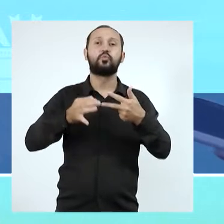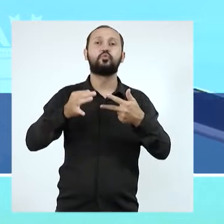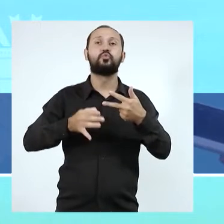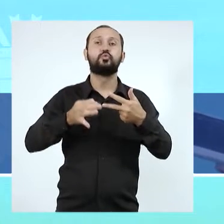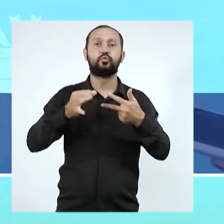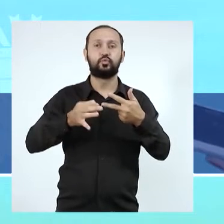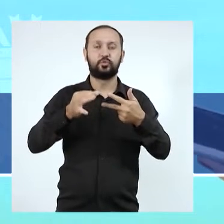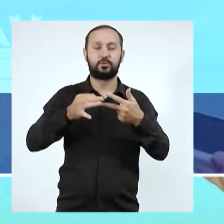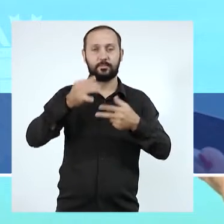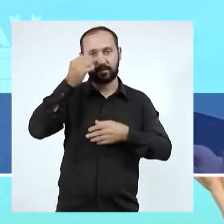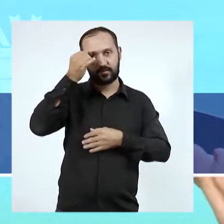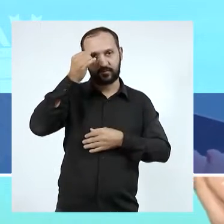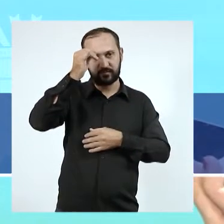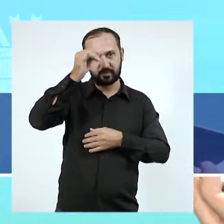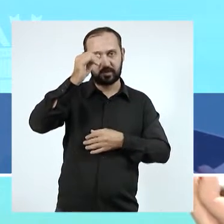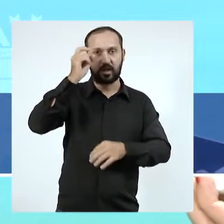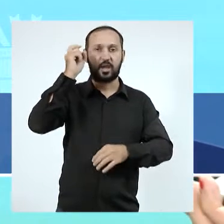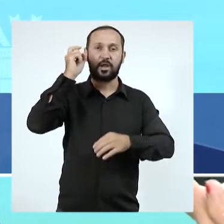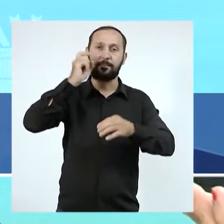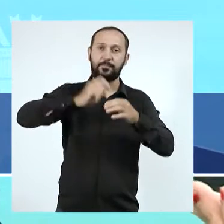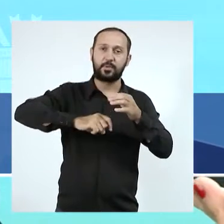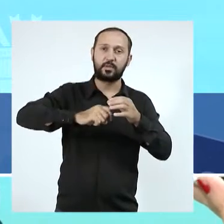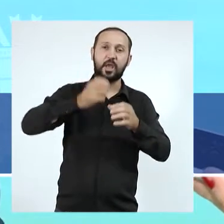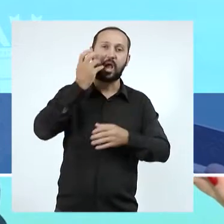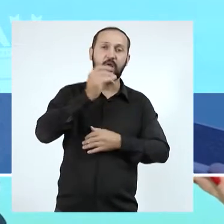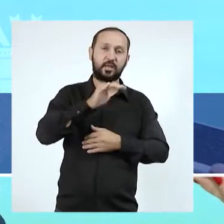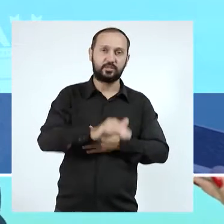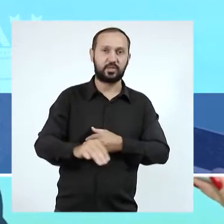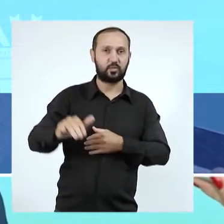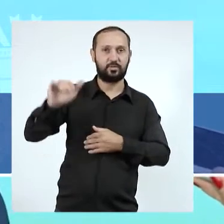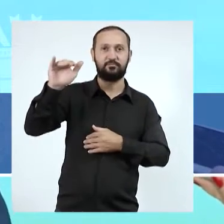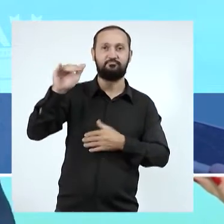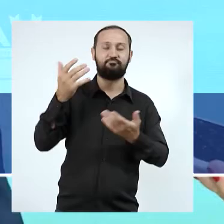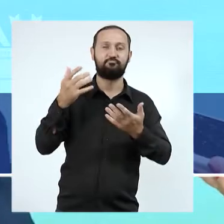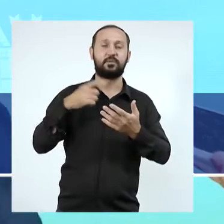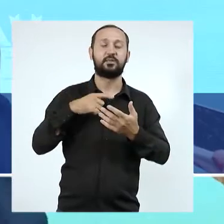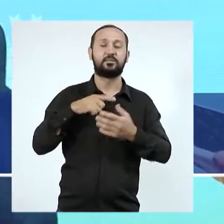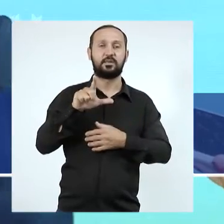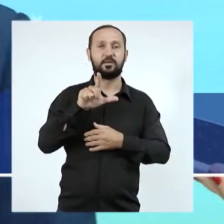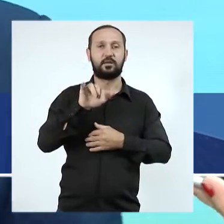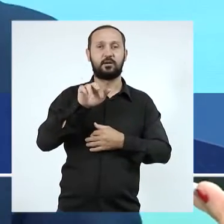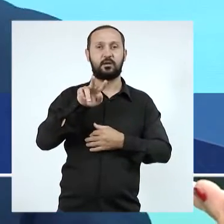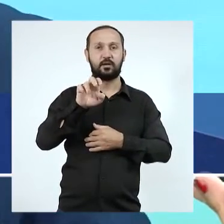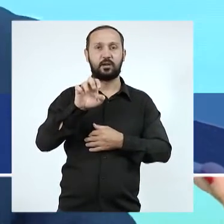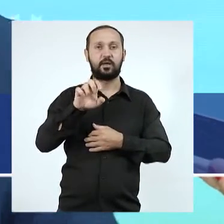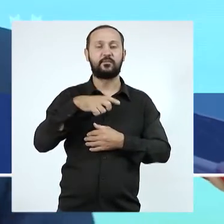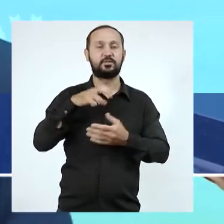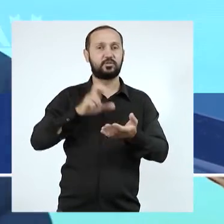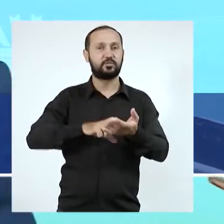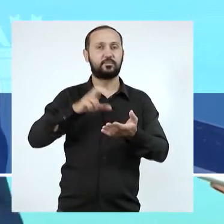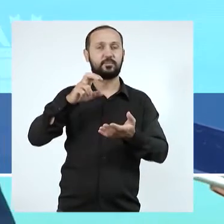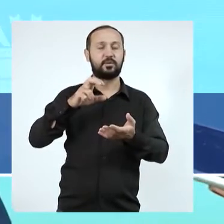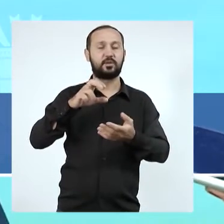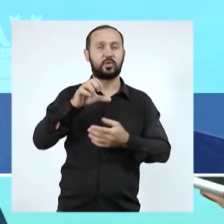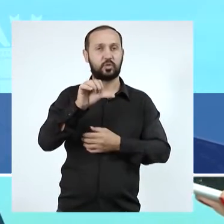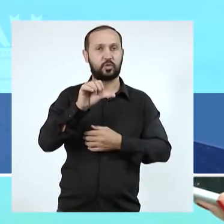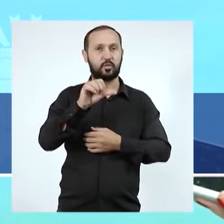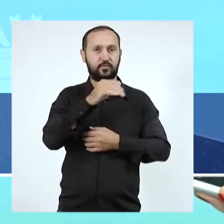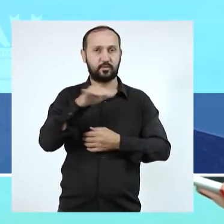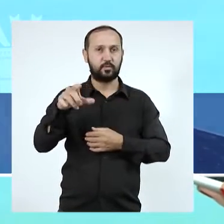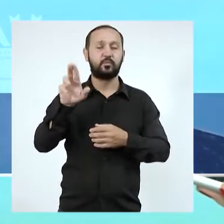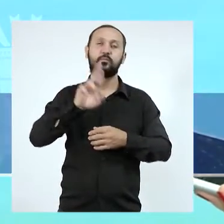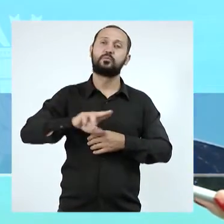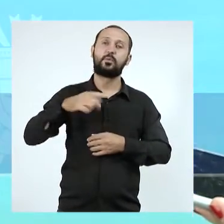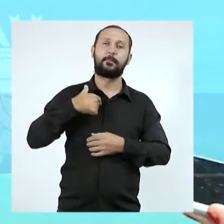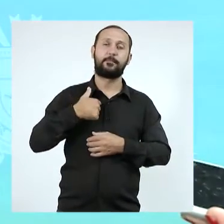no combate ao abuso sexual de crianças e adolescentes, né? Então essa live vai ser amanhã às